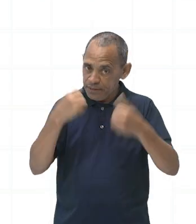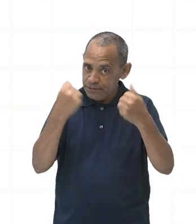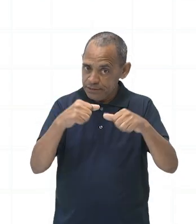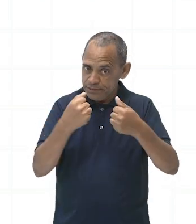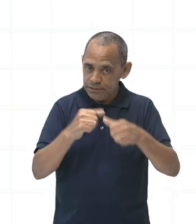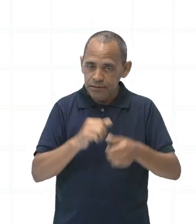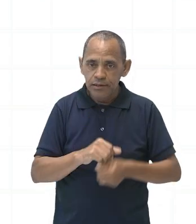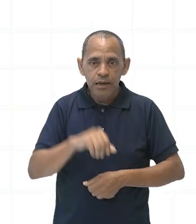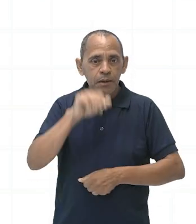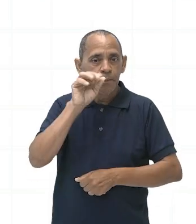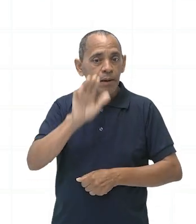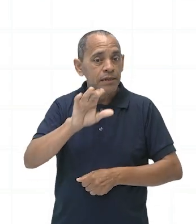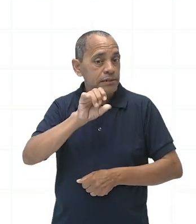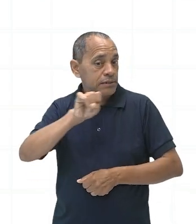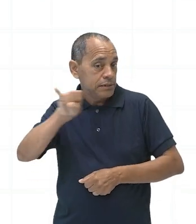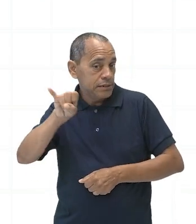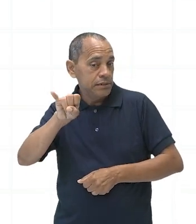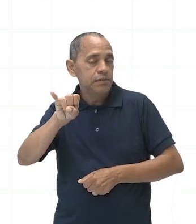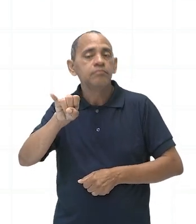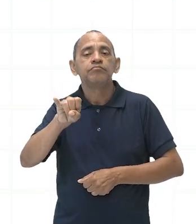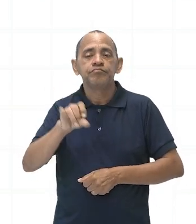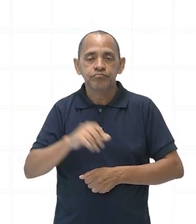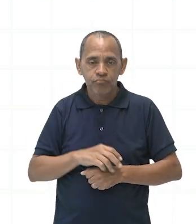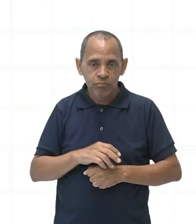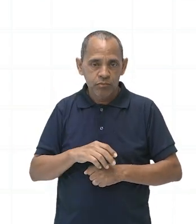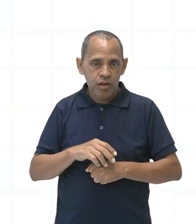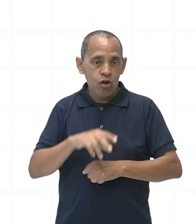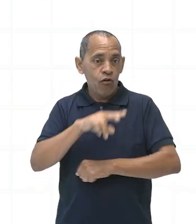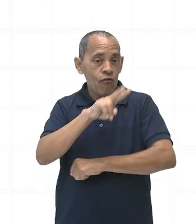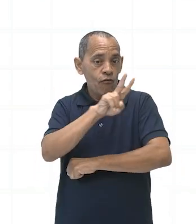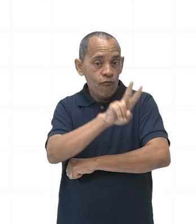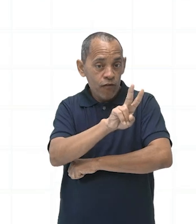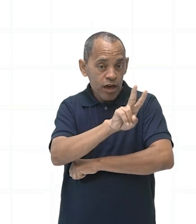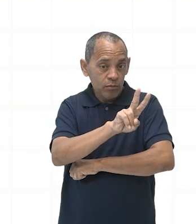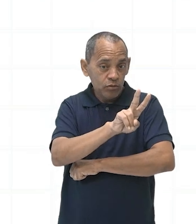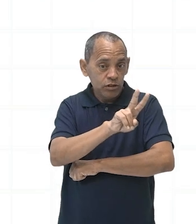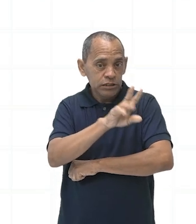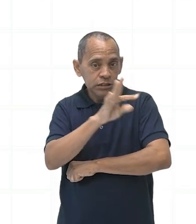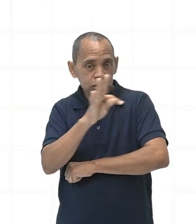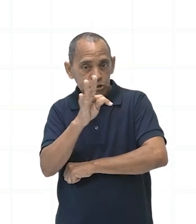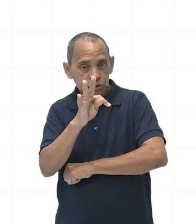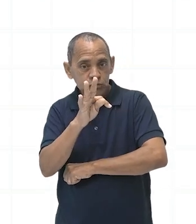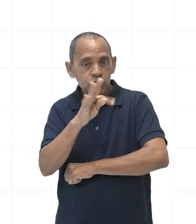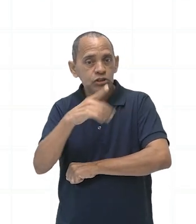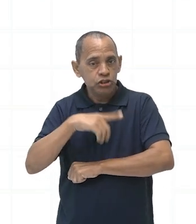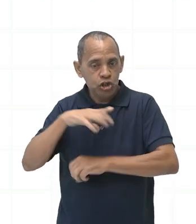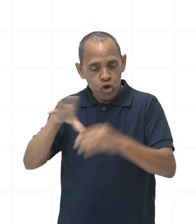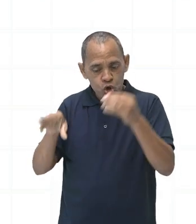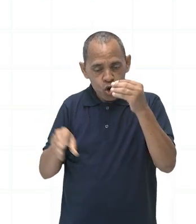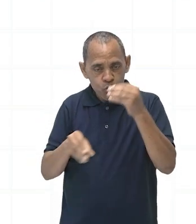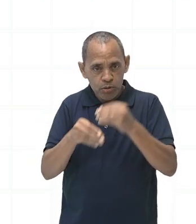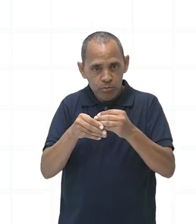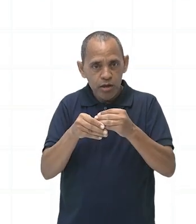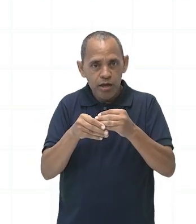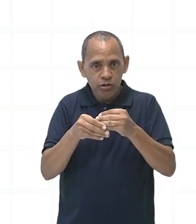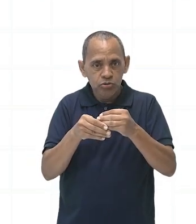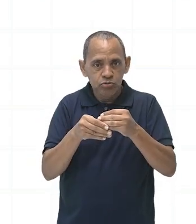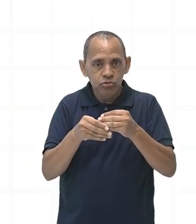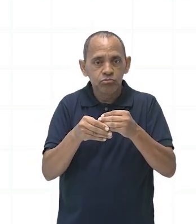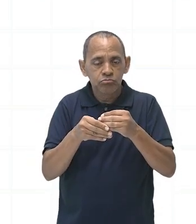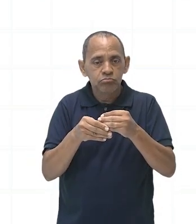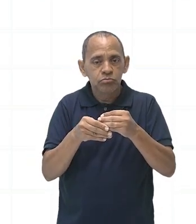Mas, e se o verbo transitivo tem aí um complemento e esse complemento é